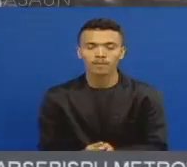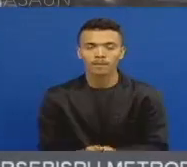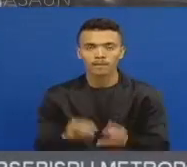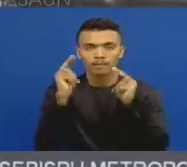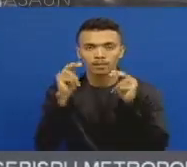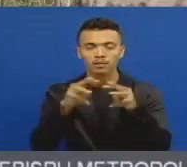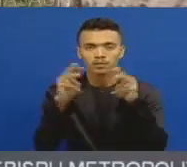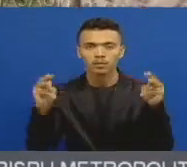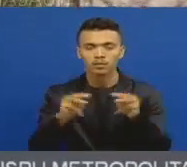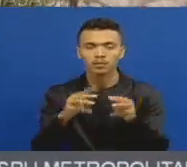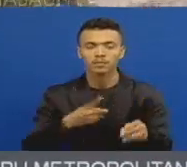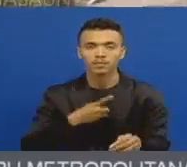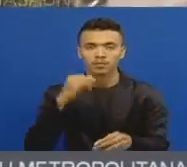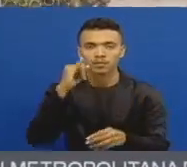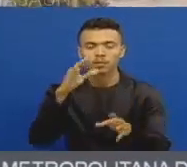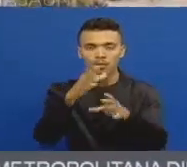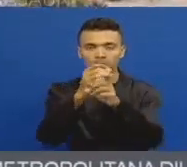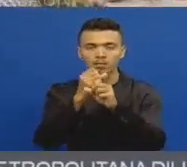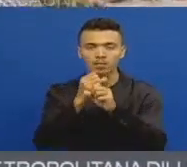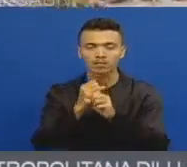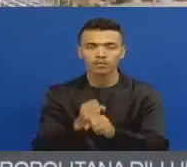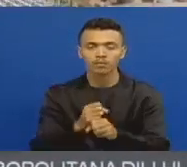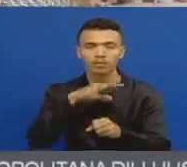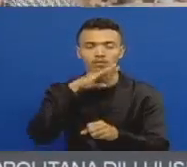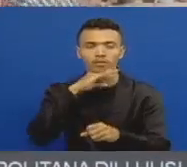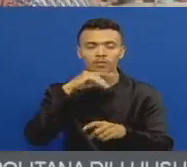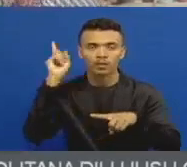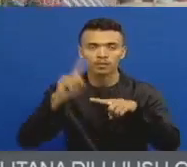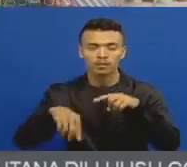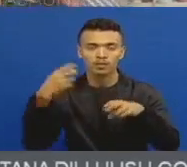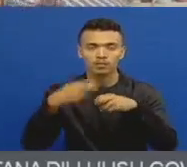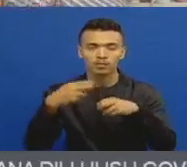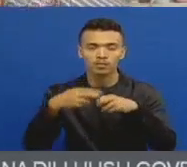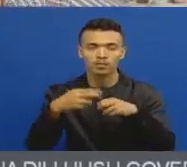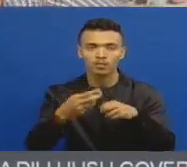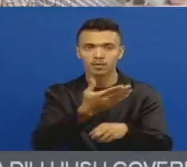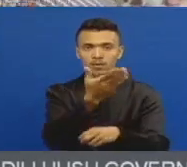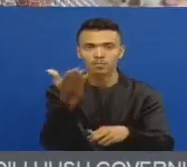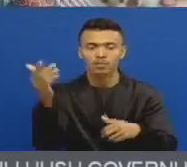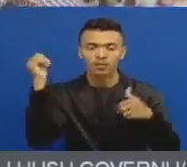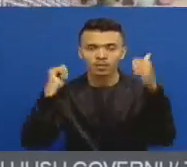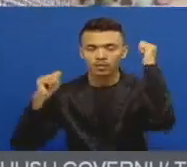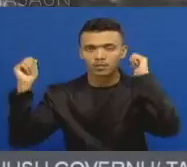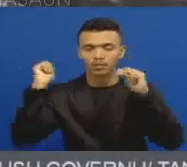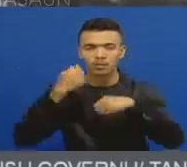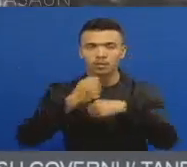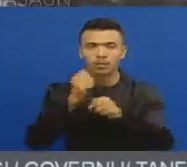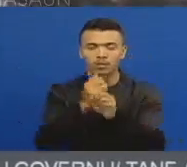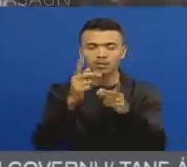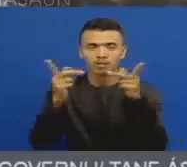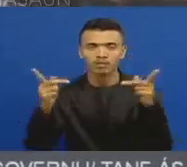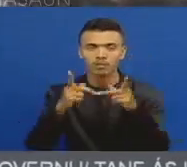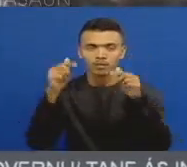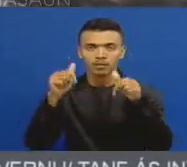município de Ilha, tu a Maraute Fuer Sirane, Rodine, Labela implica, Bahia, Itabot Sirane, atividade na mesma calai fatinda né. De